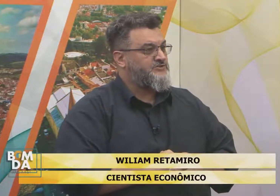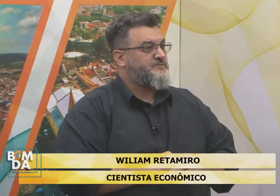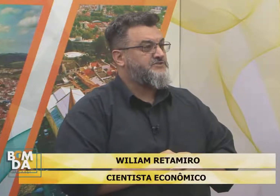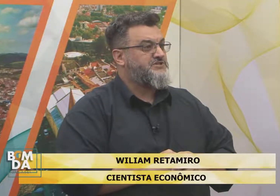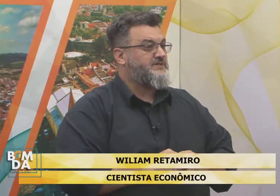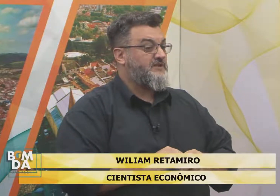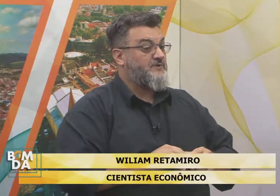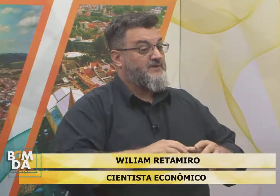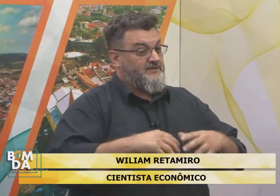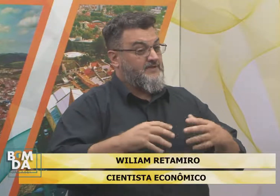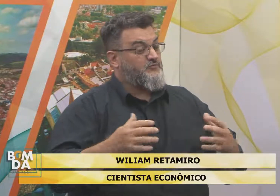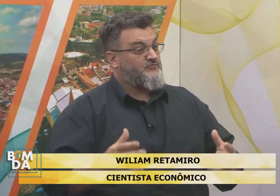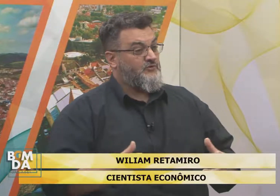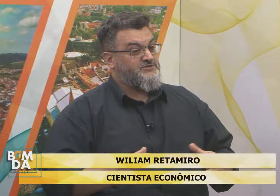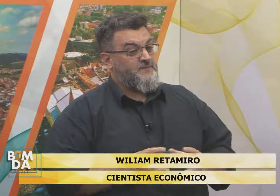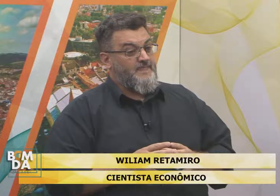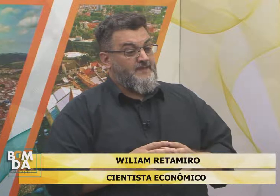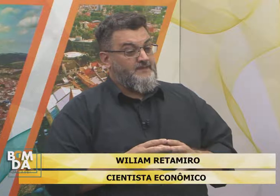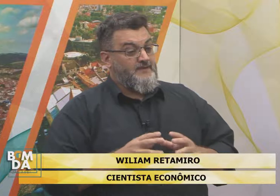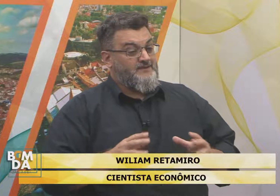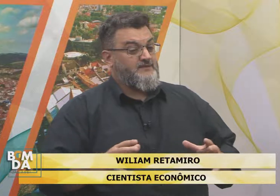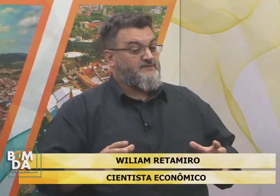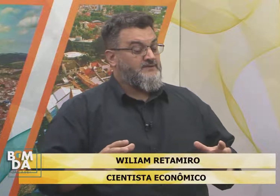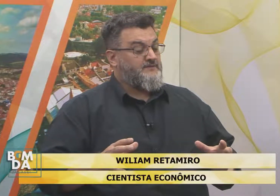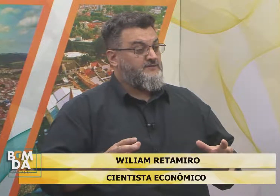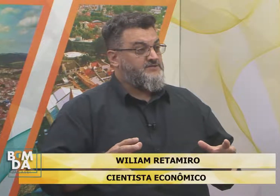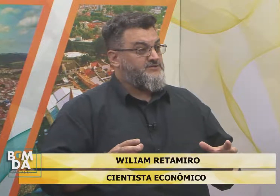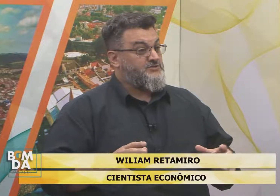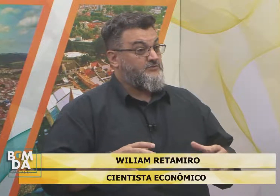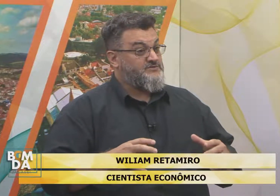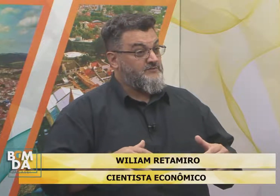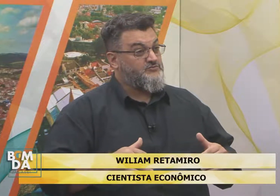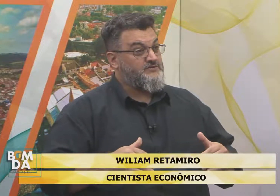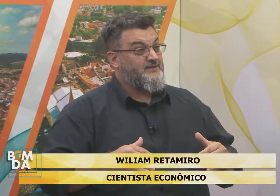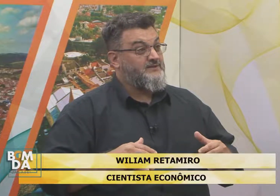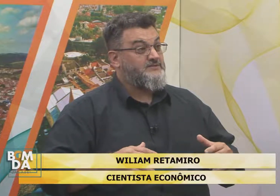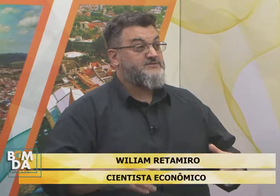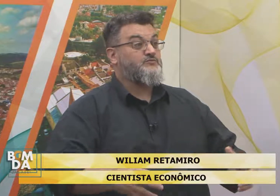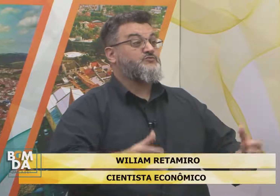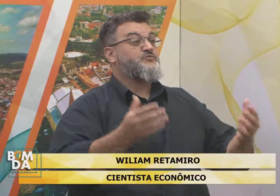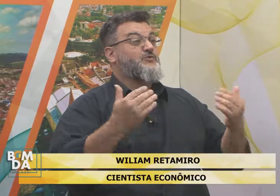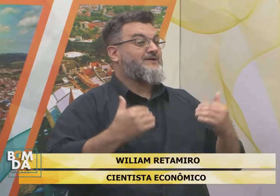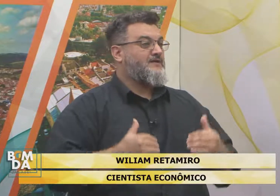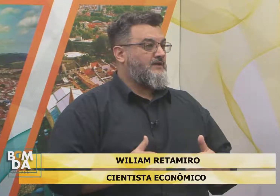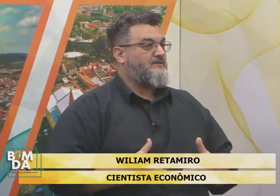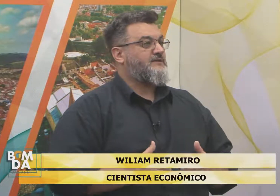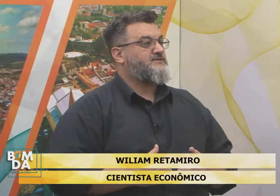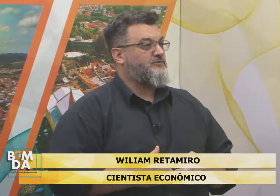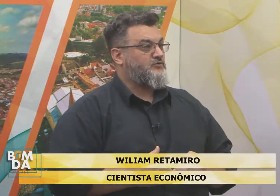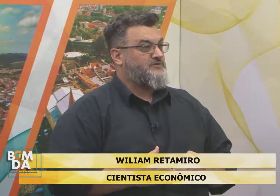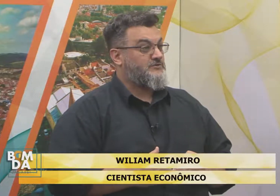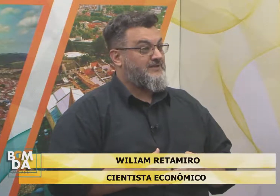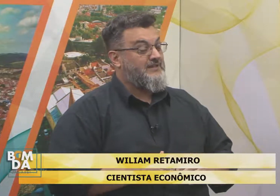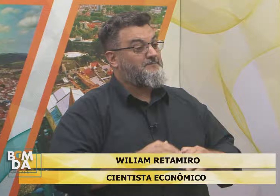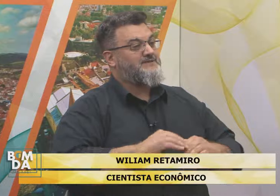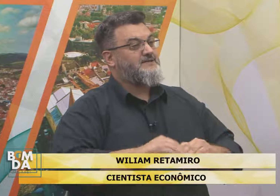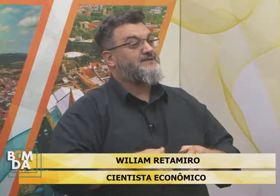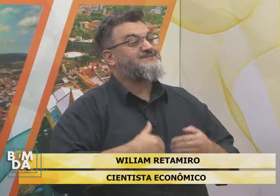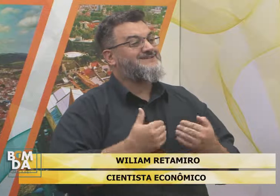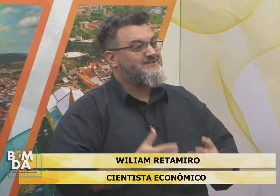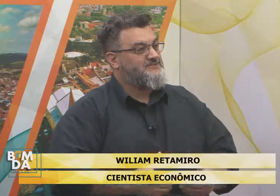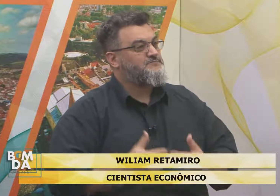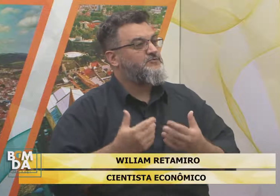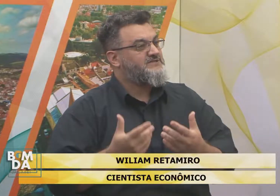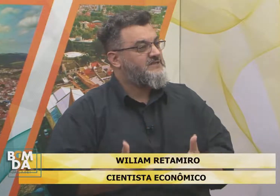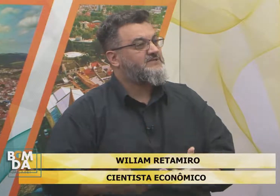do município de Diadema, que é muito forte. E aqui, já na nossa região, nós estamos muito aquém da questão da economia solidária, apesar